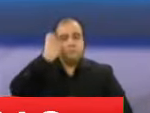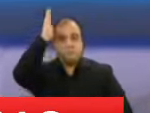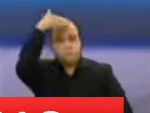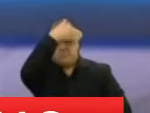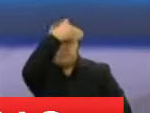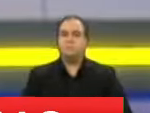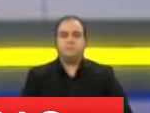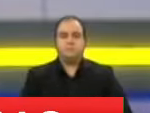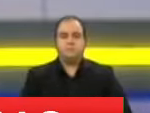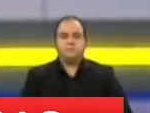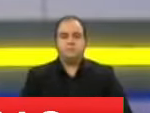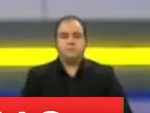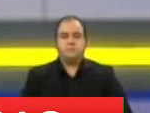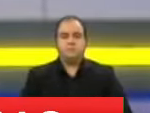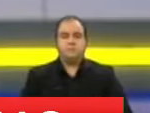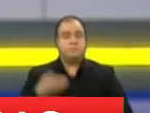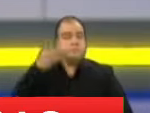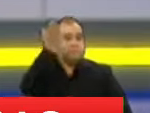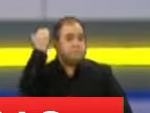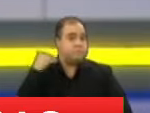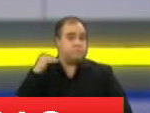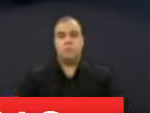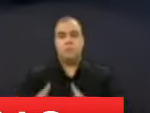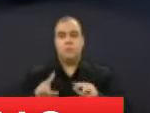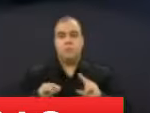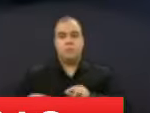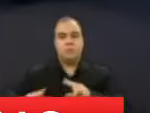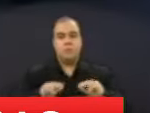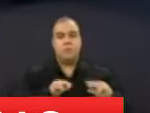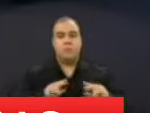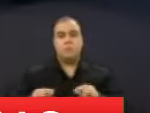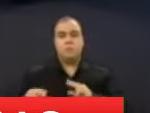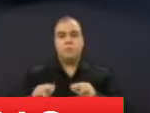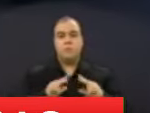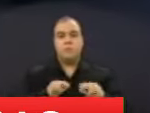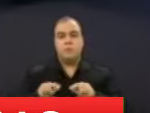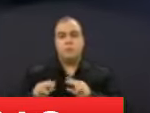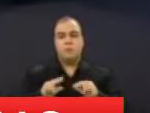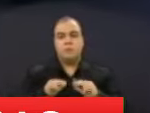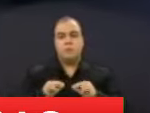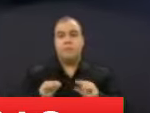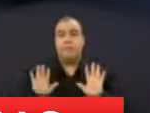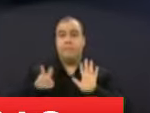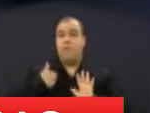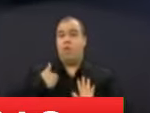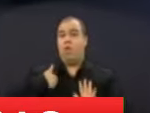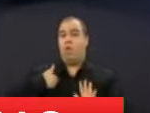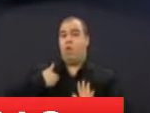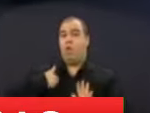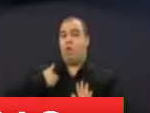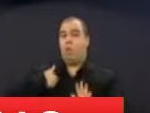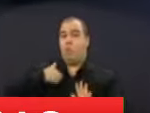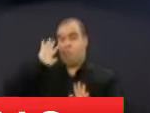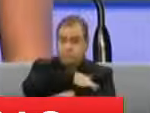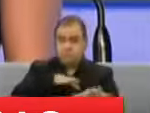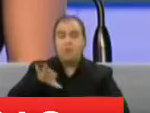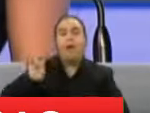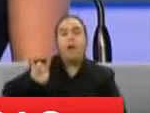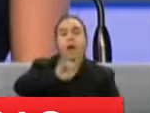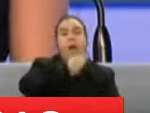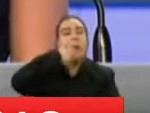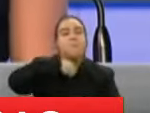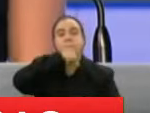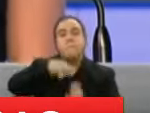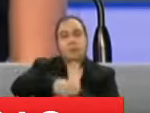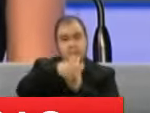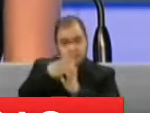do grupo dos mais de 500 candidatos a vereador dele indo para o lado do Pablo Marçal trocando de lado né que é o que você